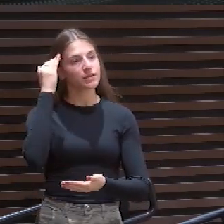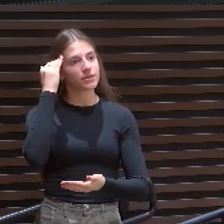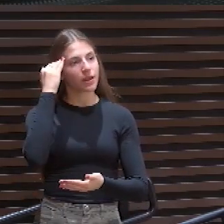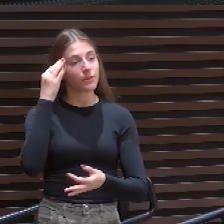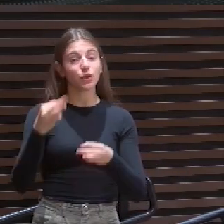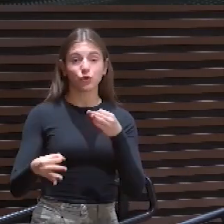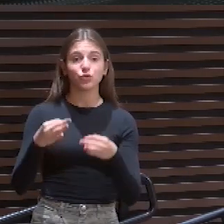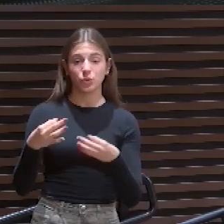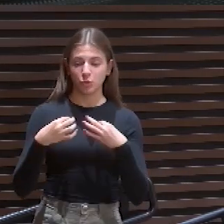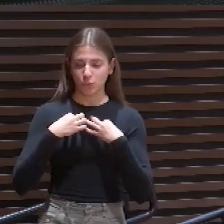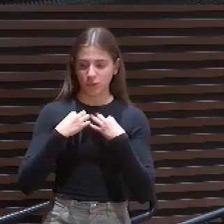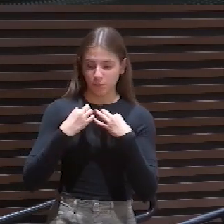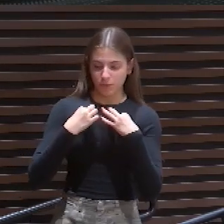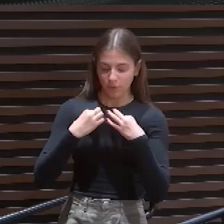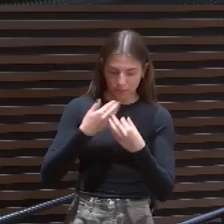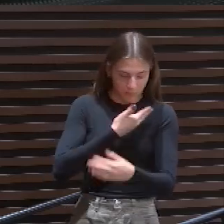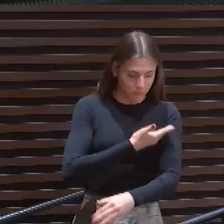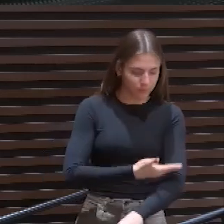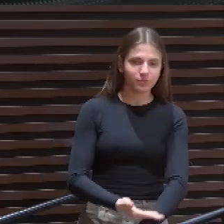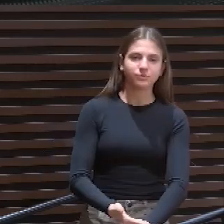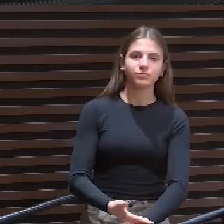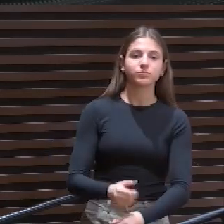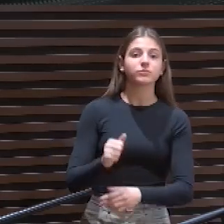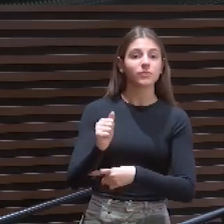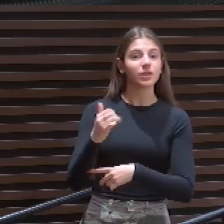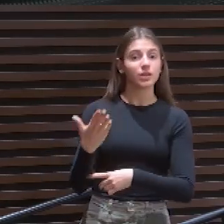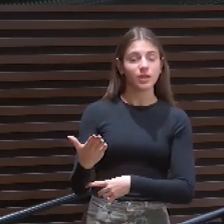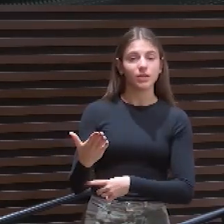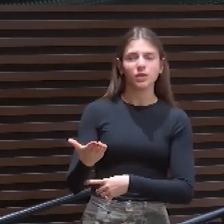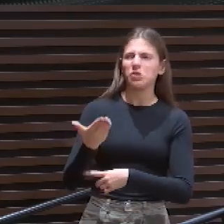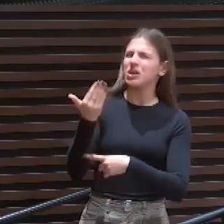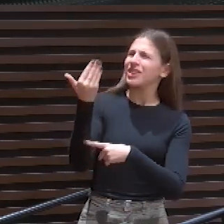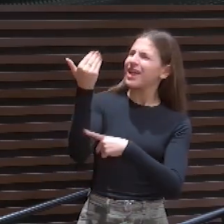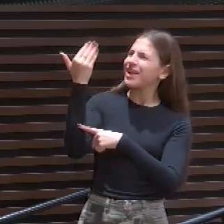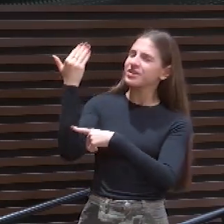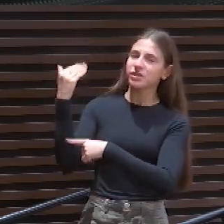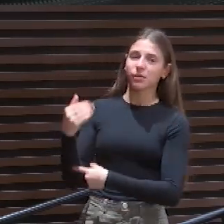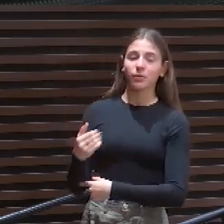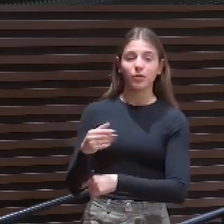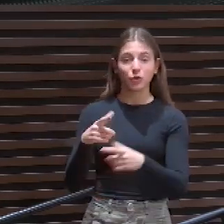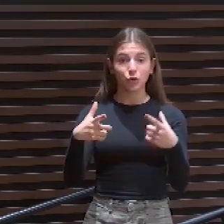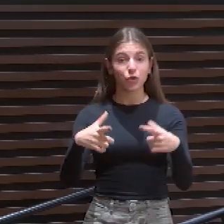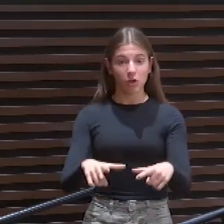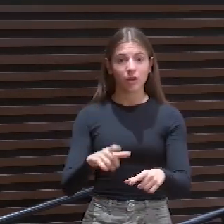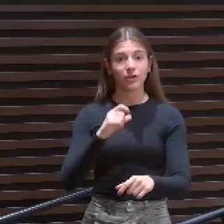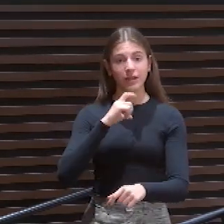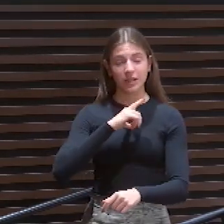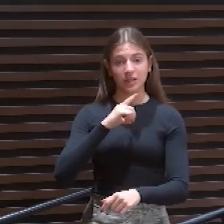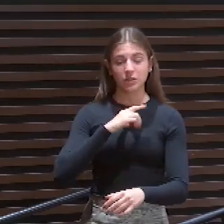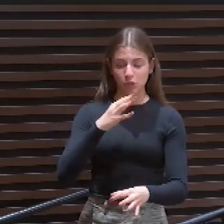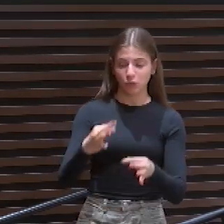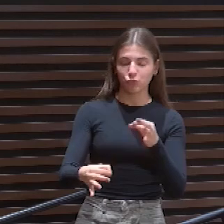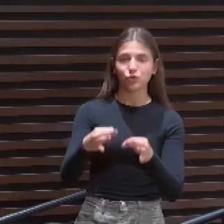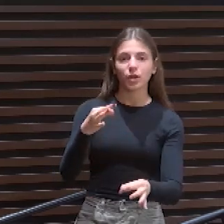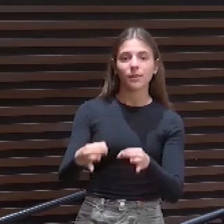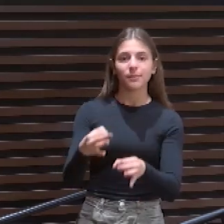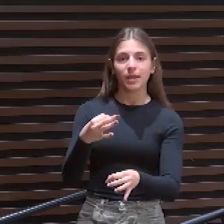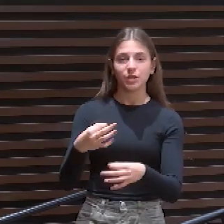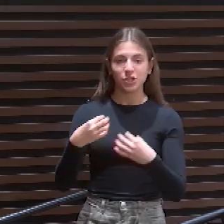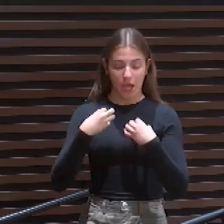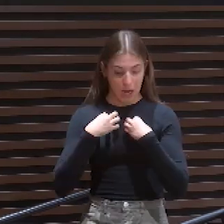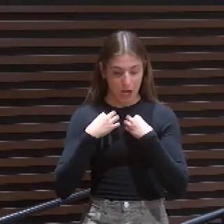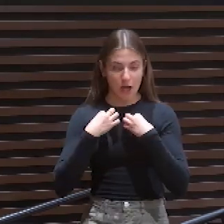toga. Então, na praça pública, antigamente, onde aconteciam os julgamentos, aquela veste que vai